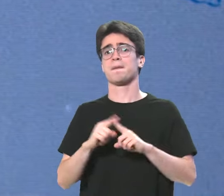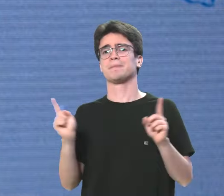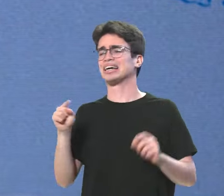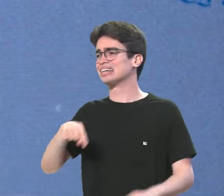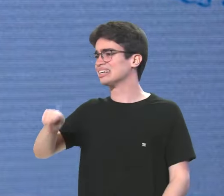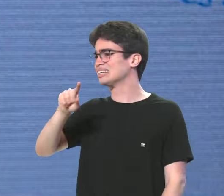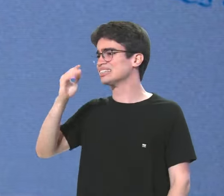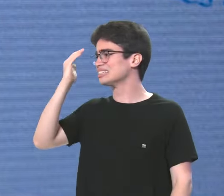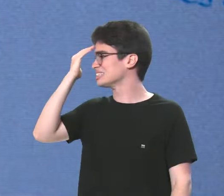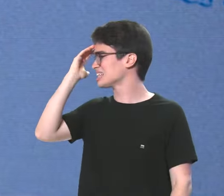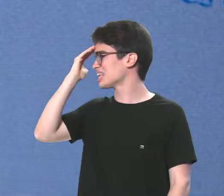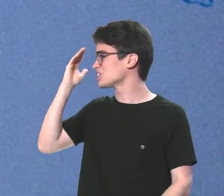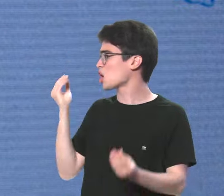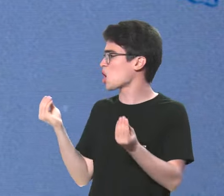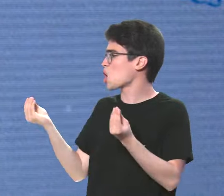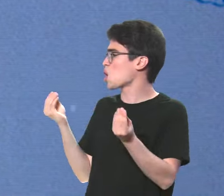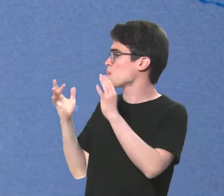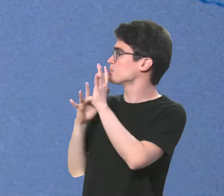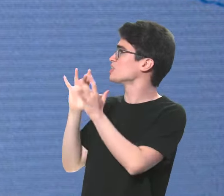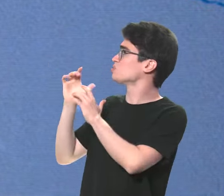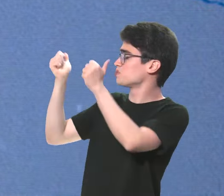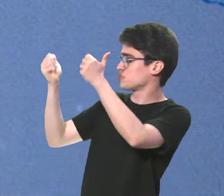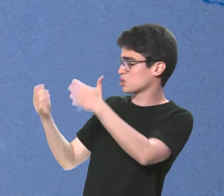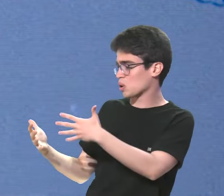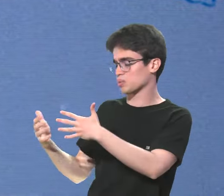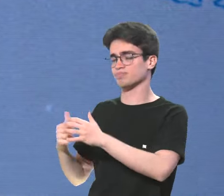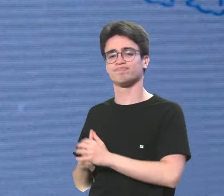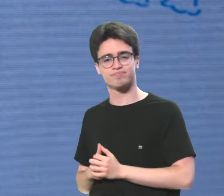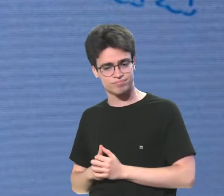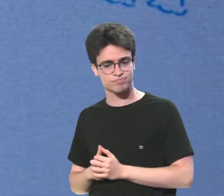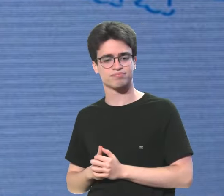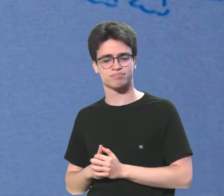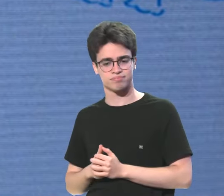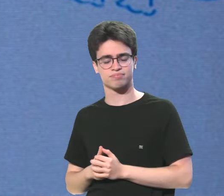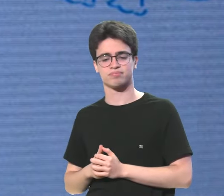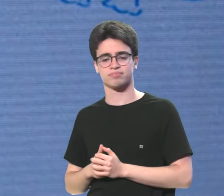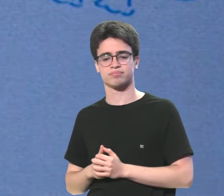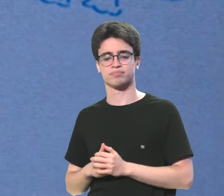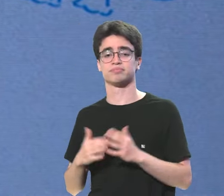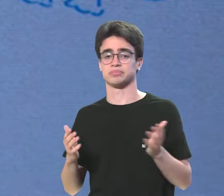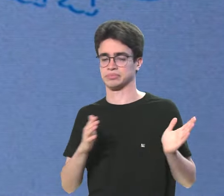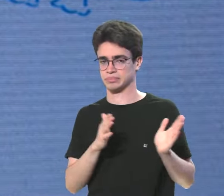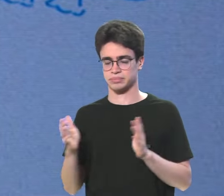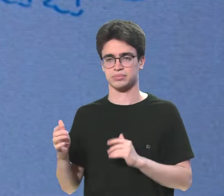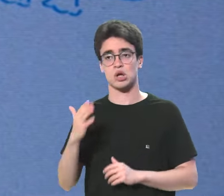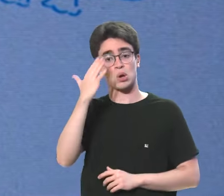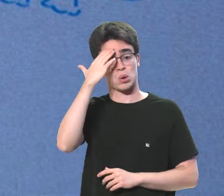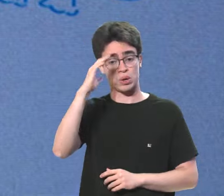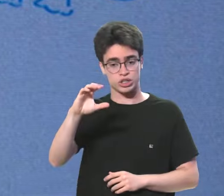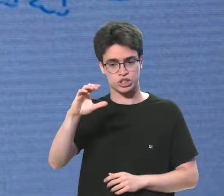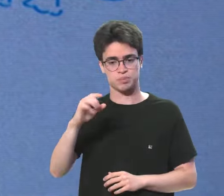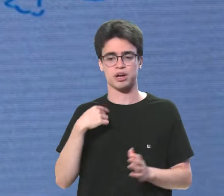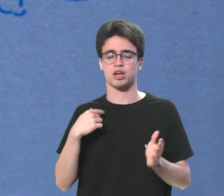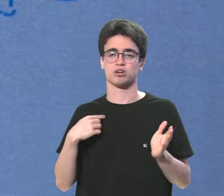entenderam as palavras de Jesus quando eu cheguei em Curitiba